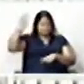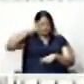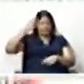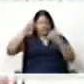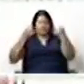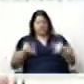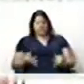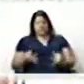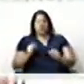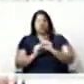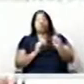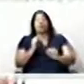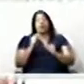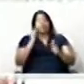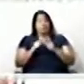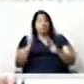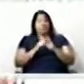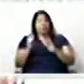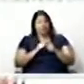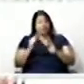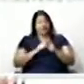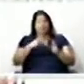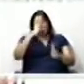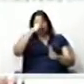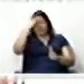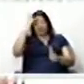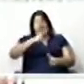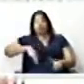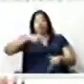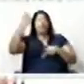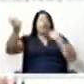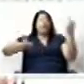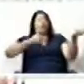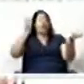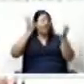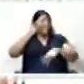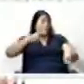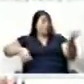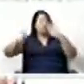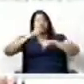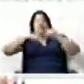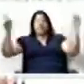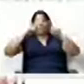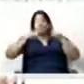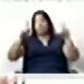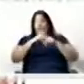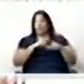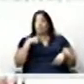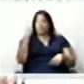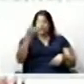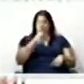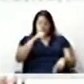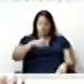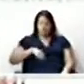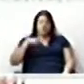hoje, um problema que é um problema que todos falam, a população reclama muito, nós vereadores falamos